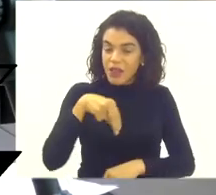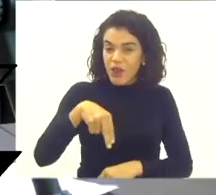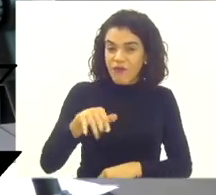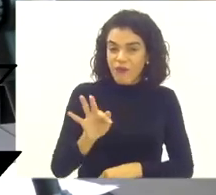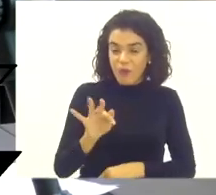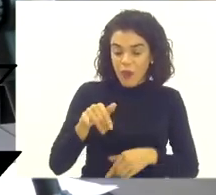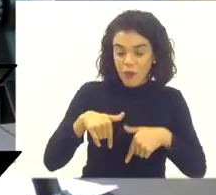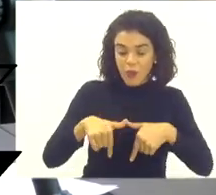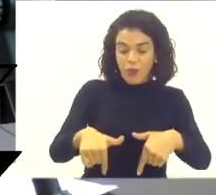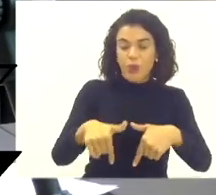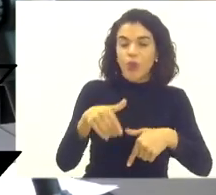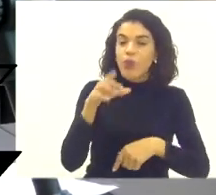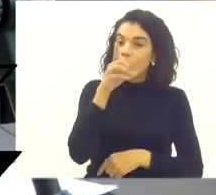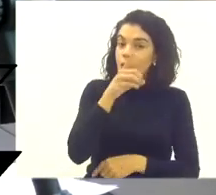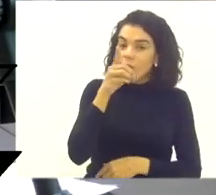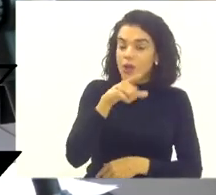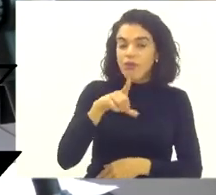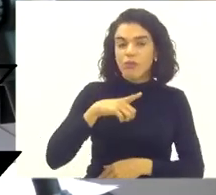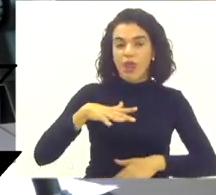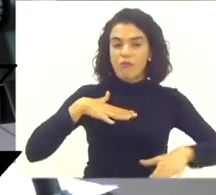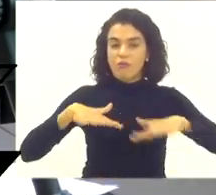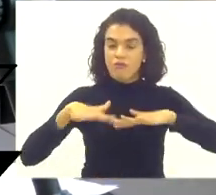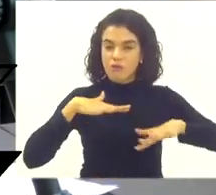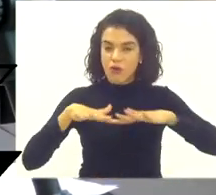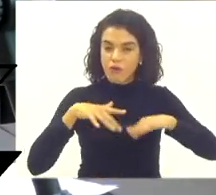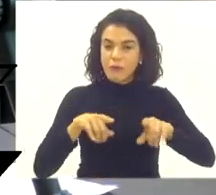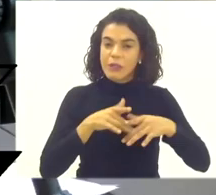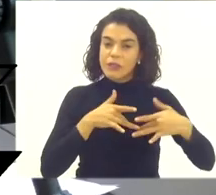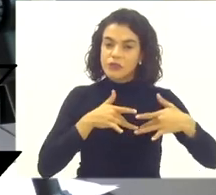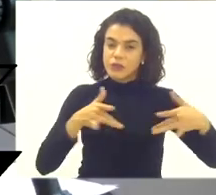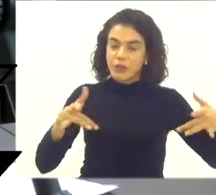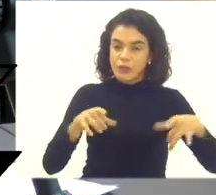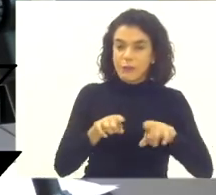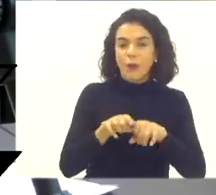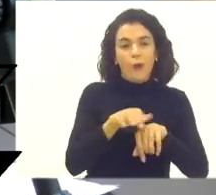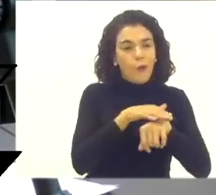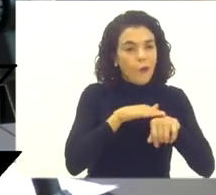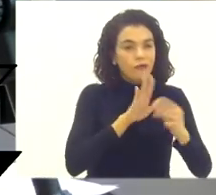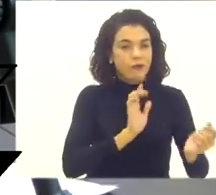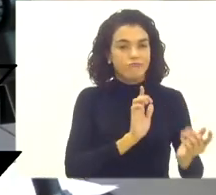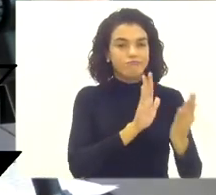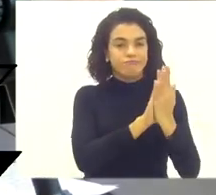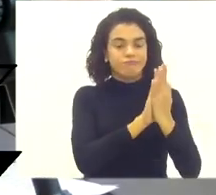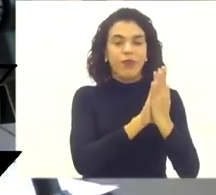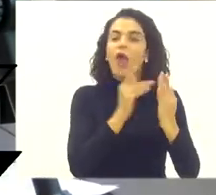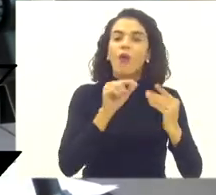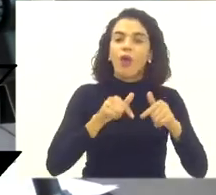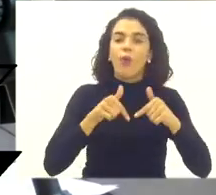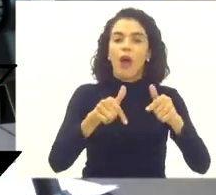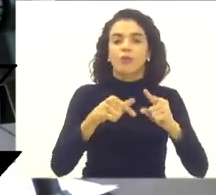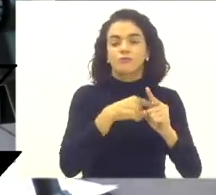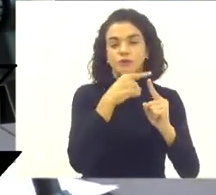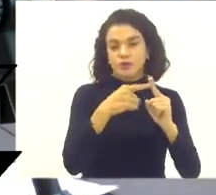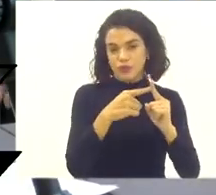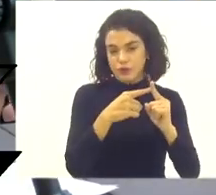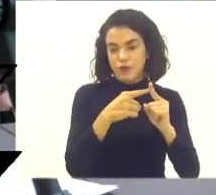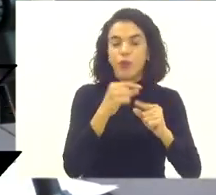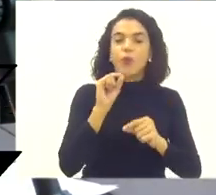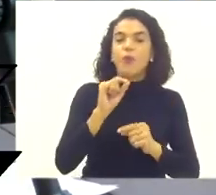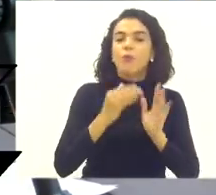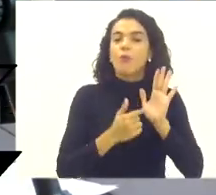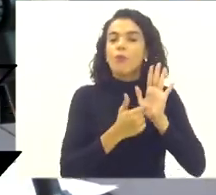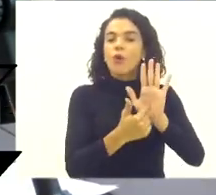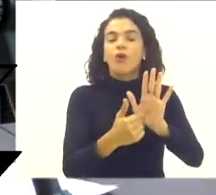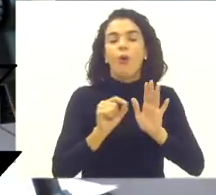ato agora domingo aí né não só de solidariedade mas eu conversei com ela vamos fazer um ato positivo do que que é o trabalho